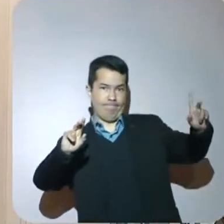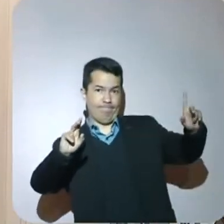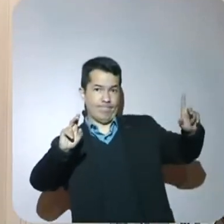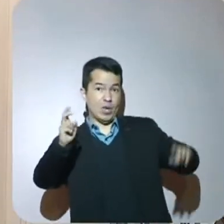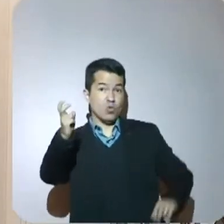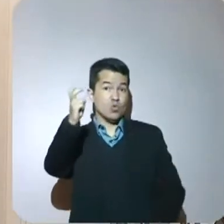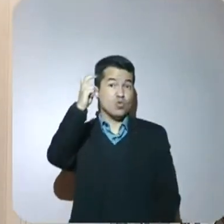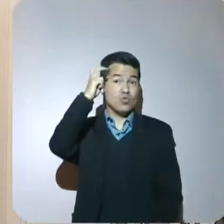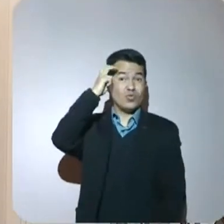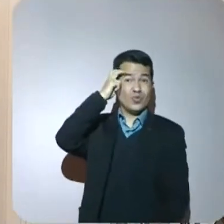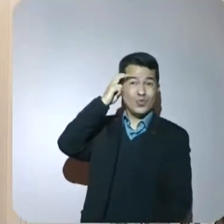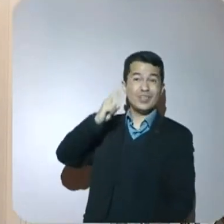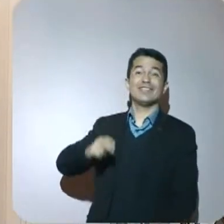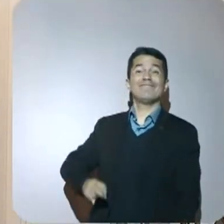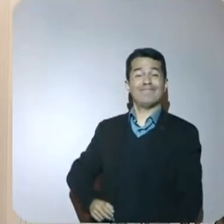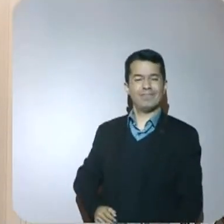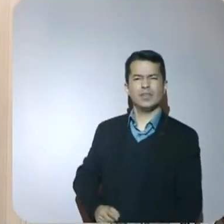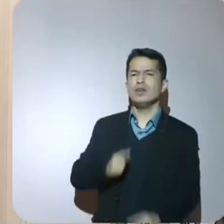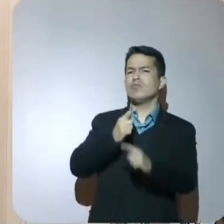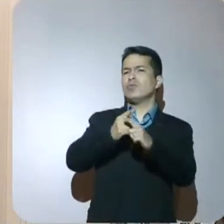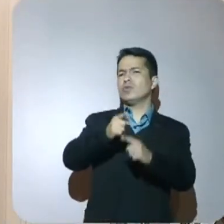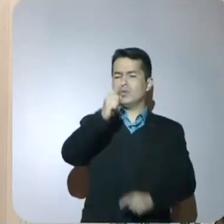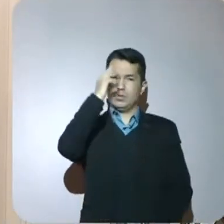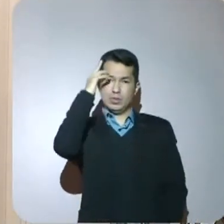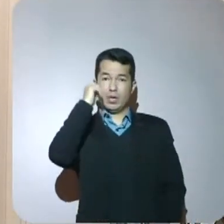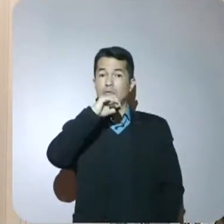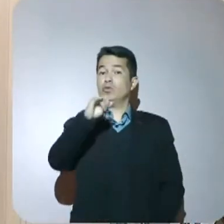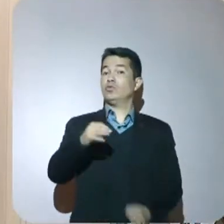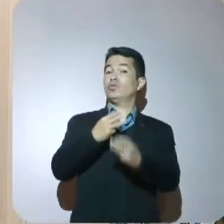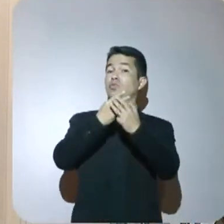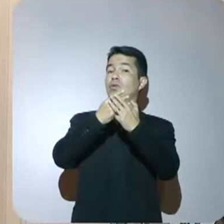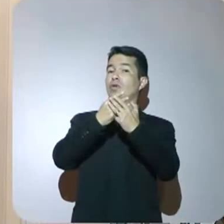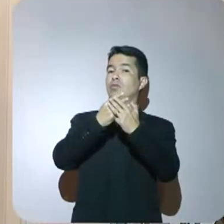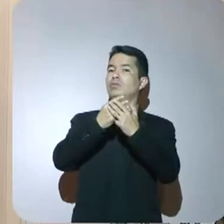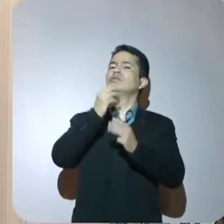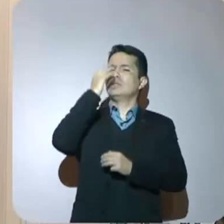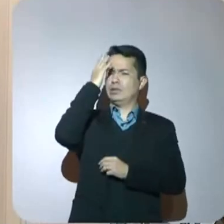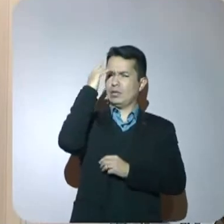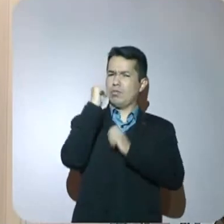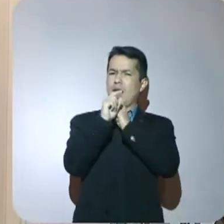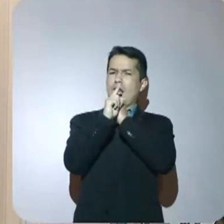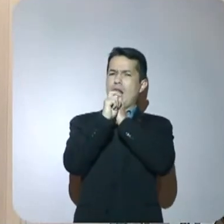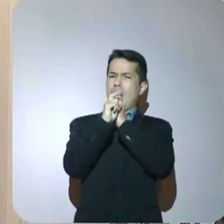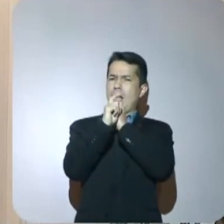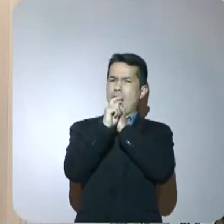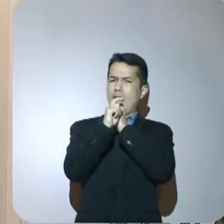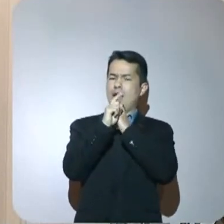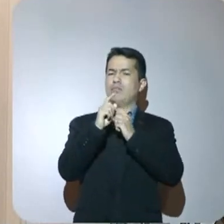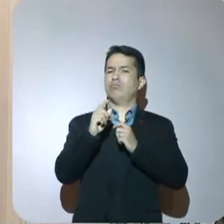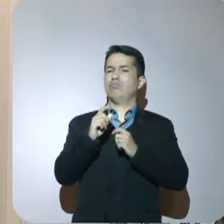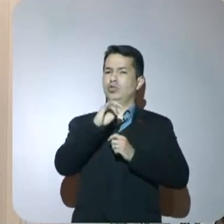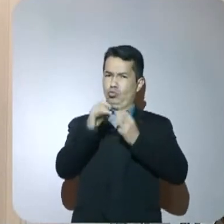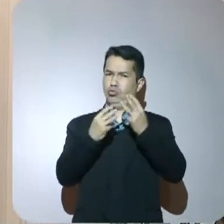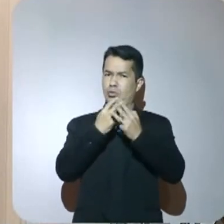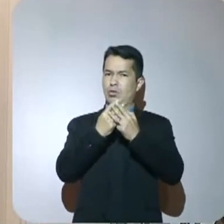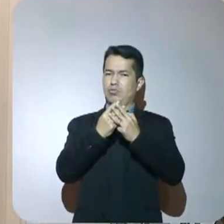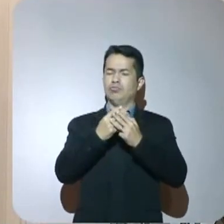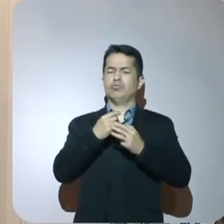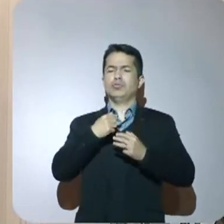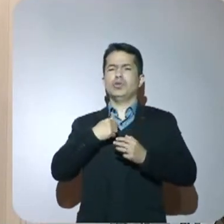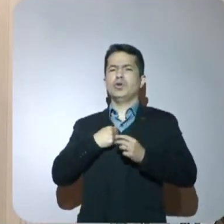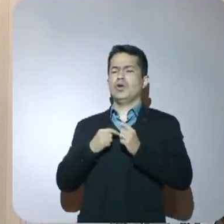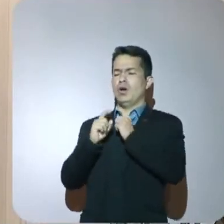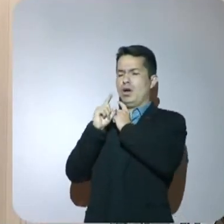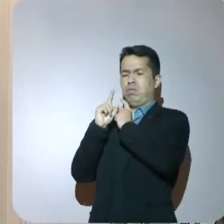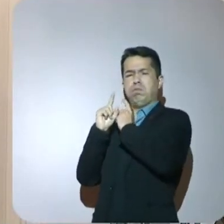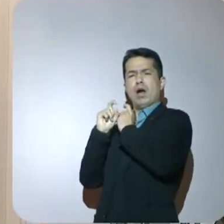os judeus de fala hebraica se consideravam, mais